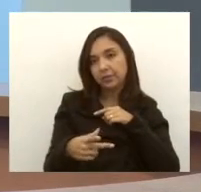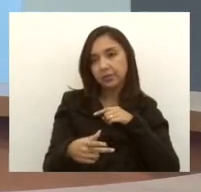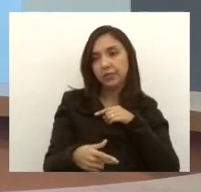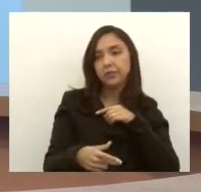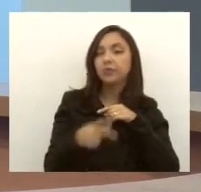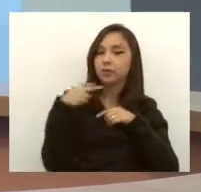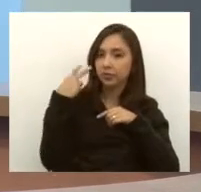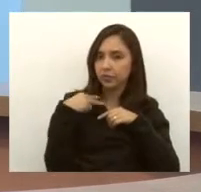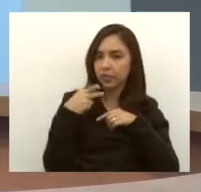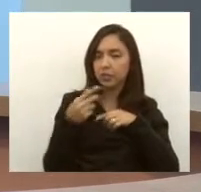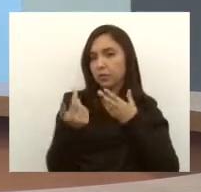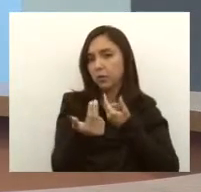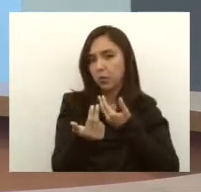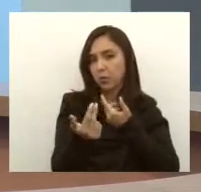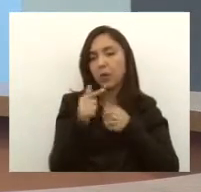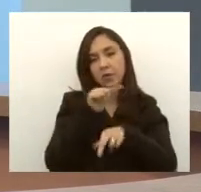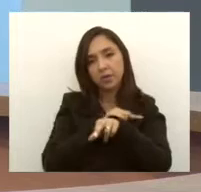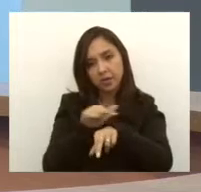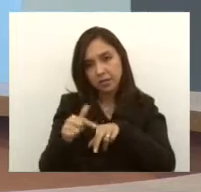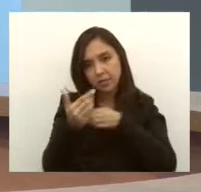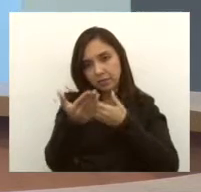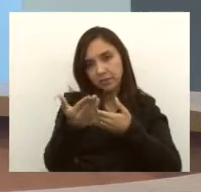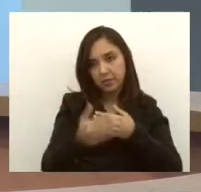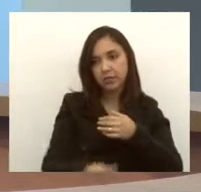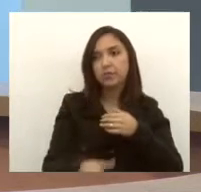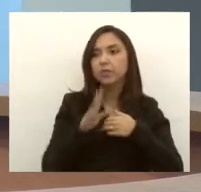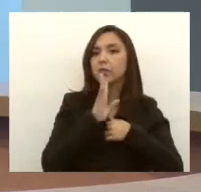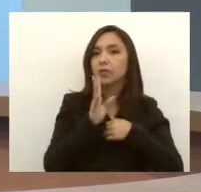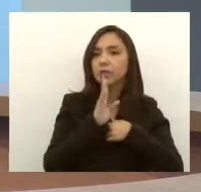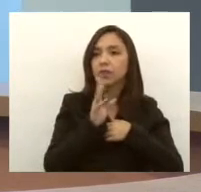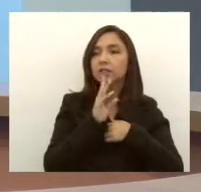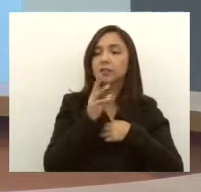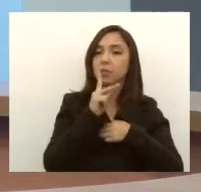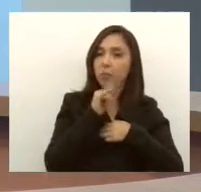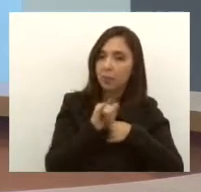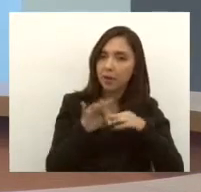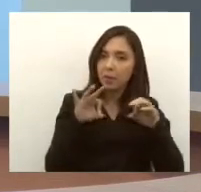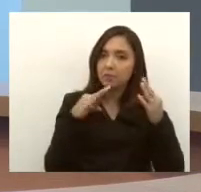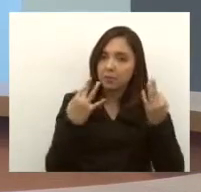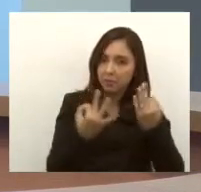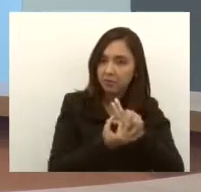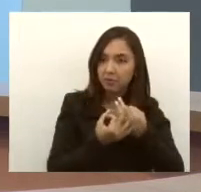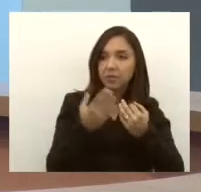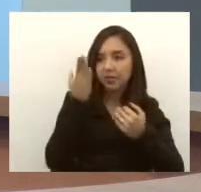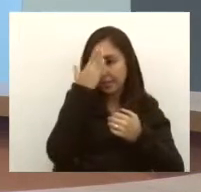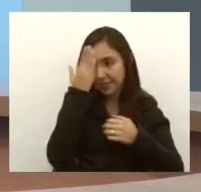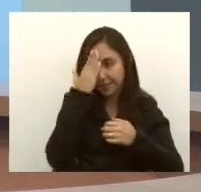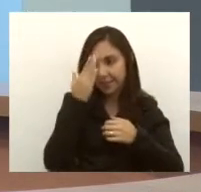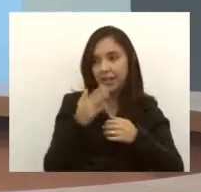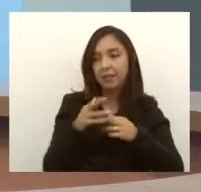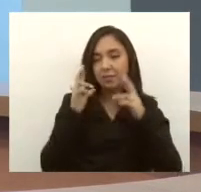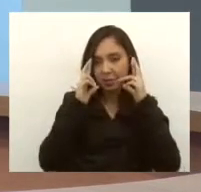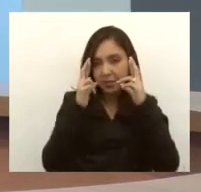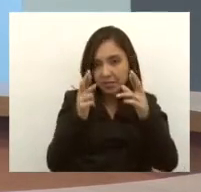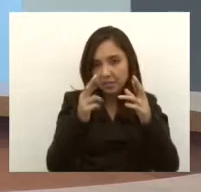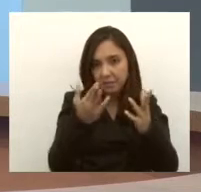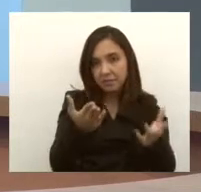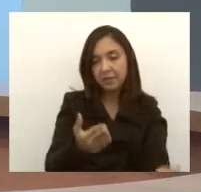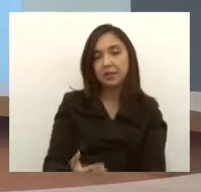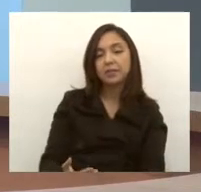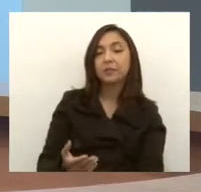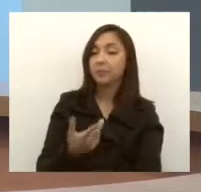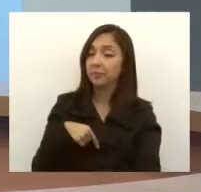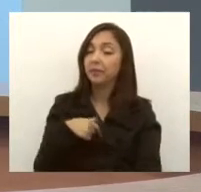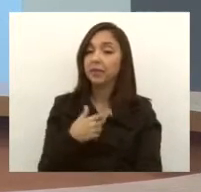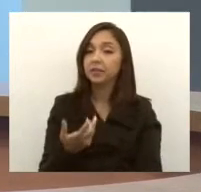Excelência é um vereador como eu sou, respeito muito Vossa Excelência. Vossa Excelência conhece até meu pai, conhece a minha família, sabe tudo, sabe do respeito que eu tenho por você,